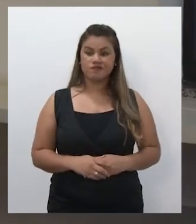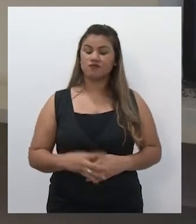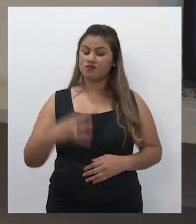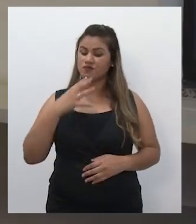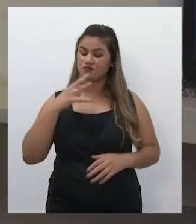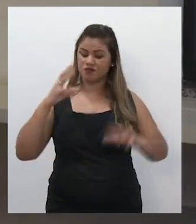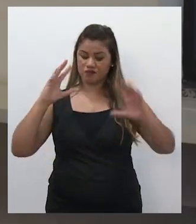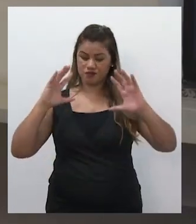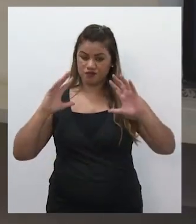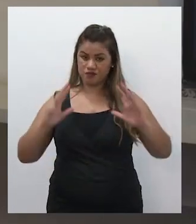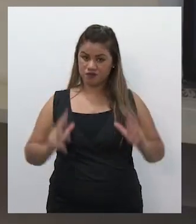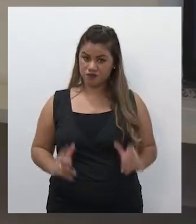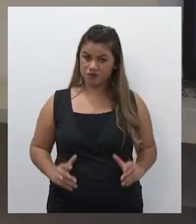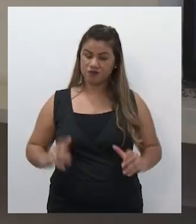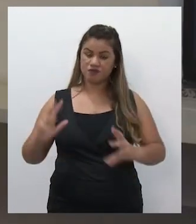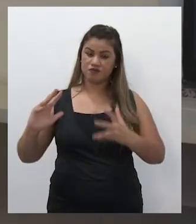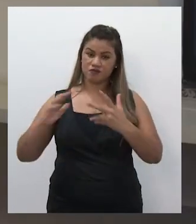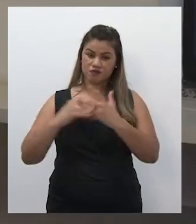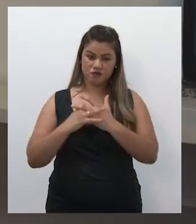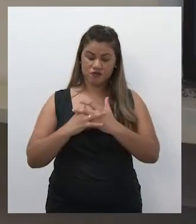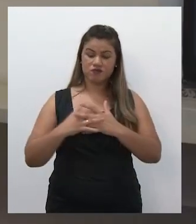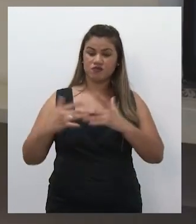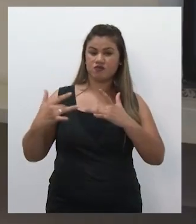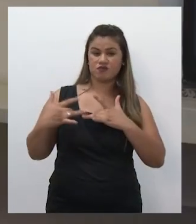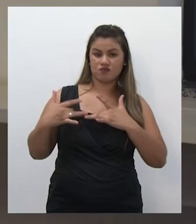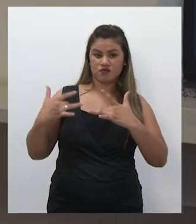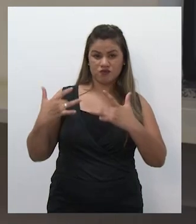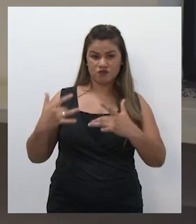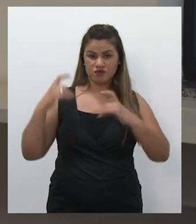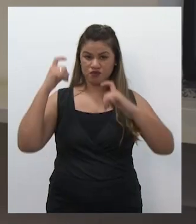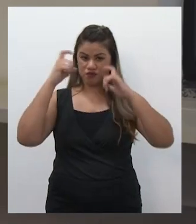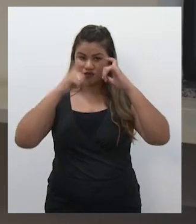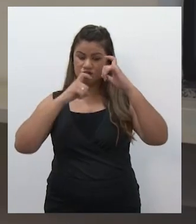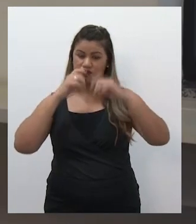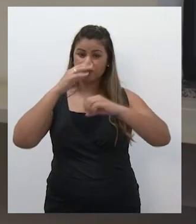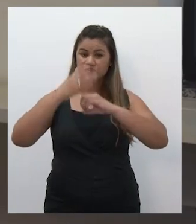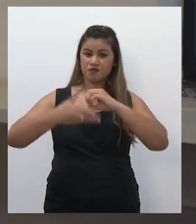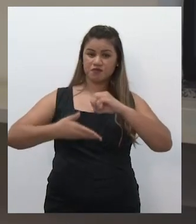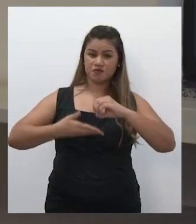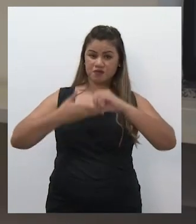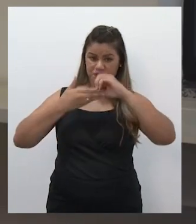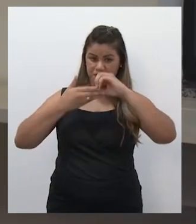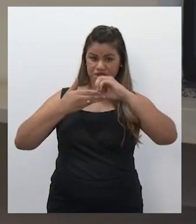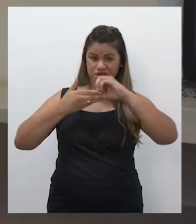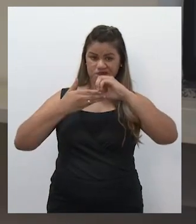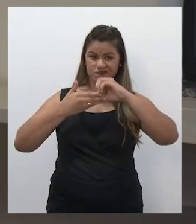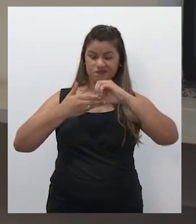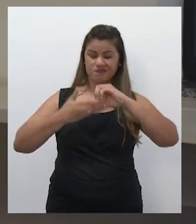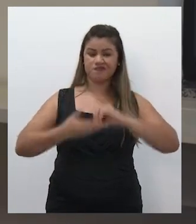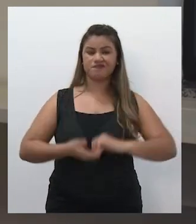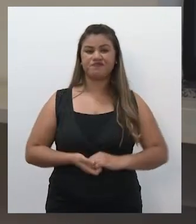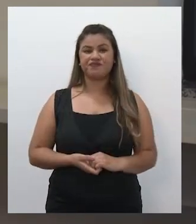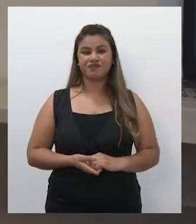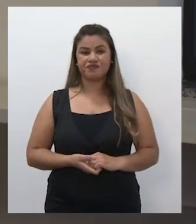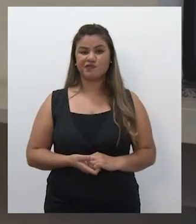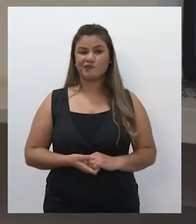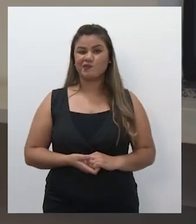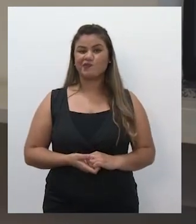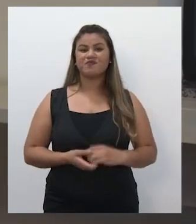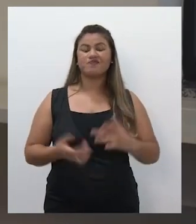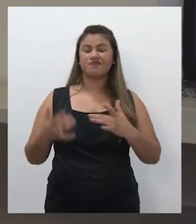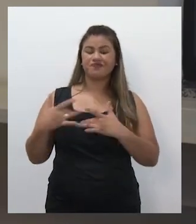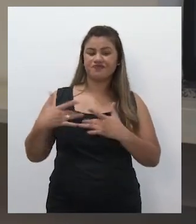cidadania com solidariedade, com a preocupação com a sustentabilidade, de realmente serem